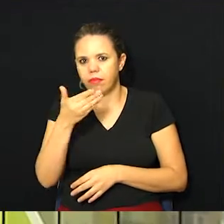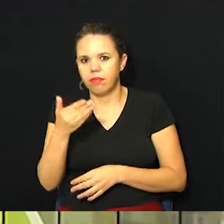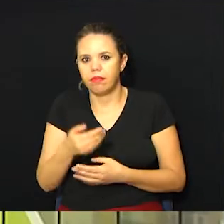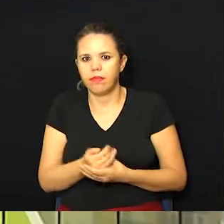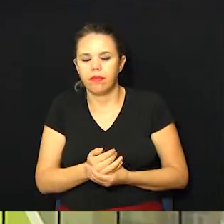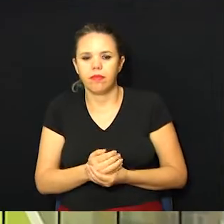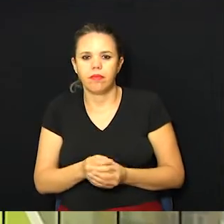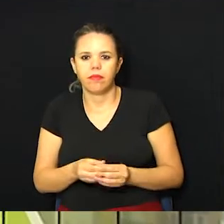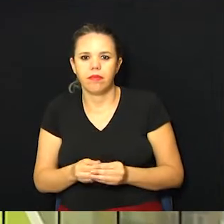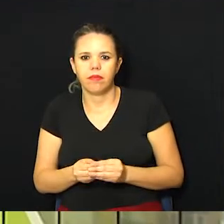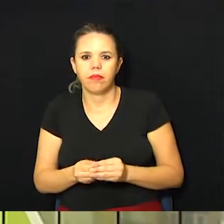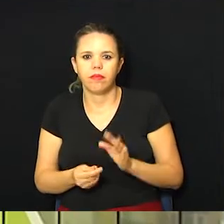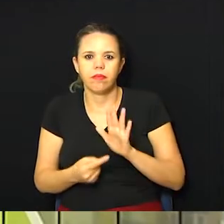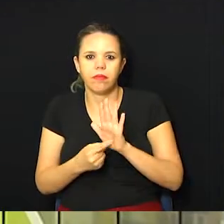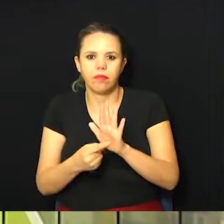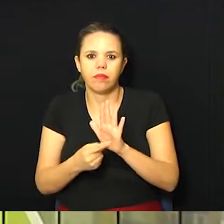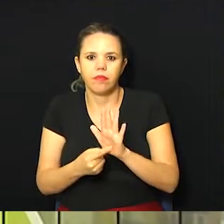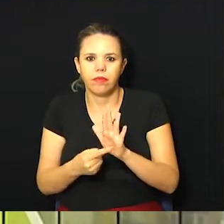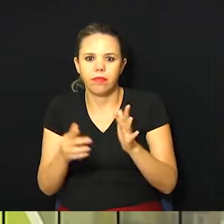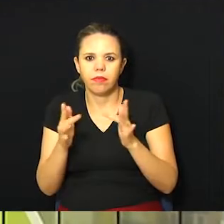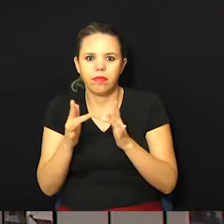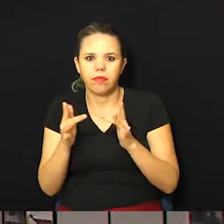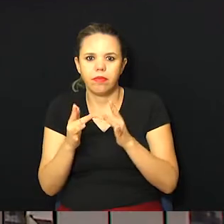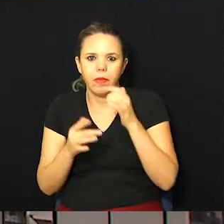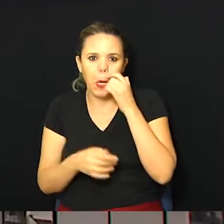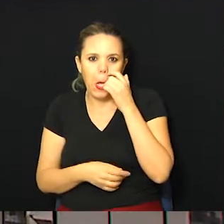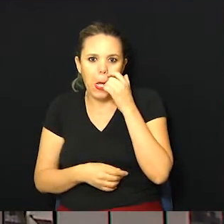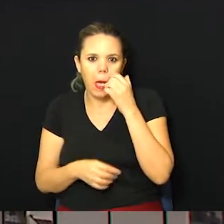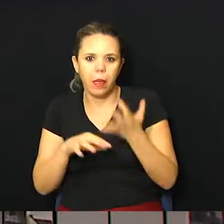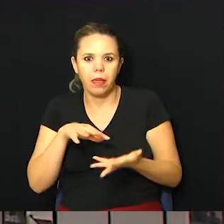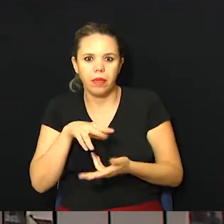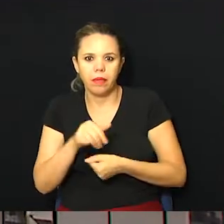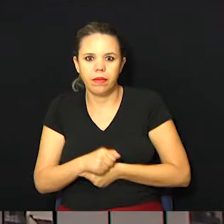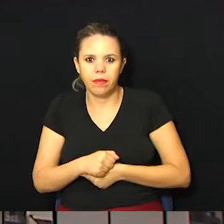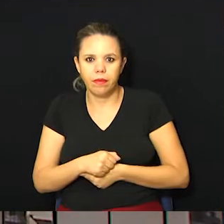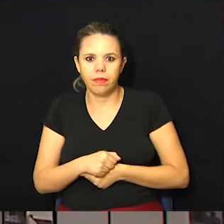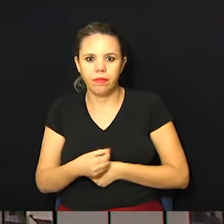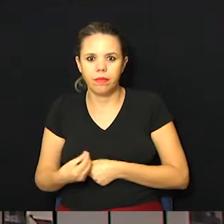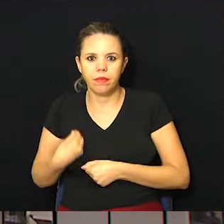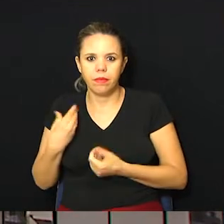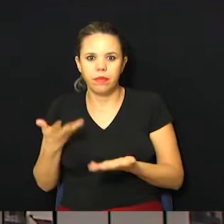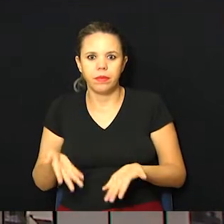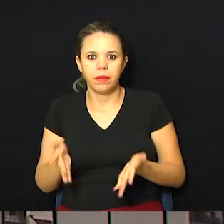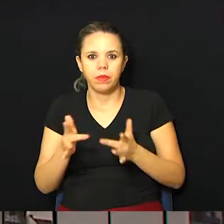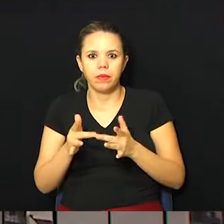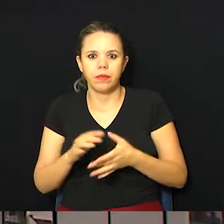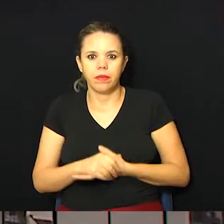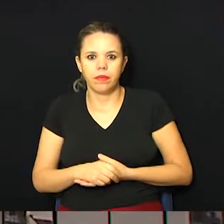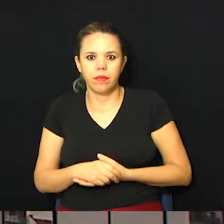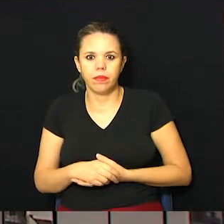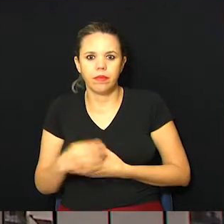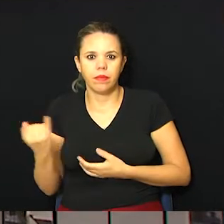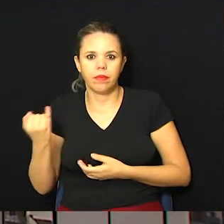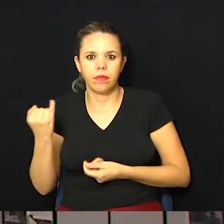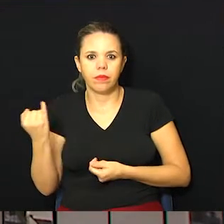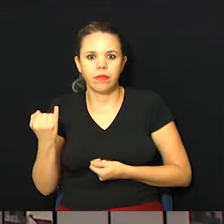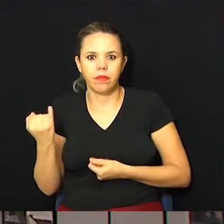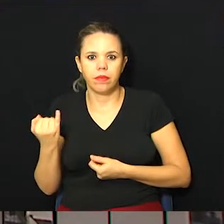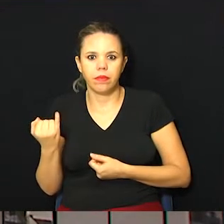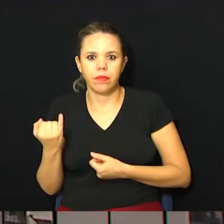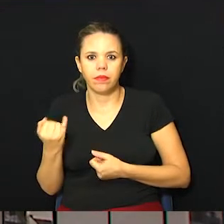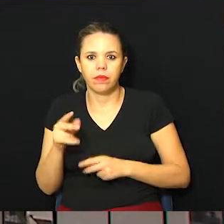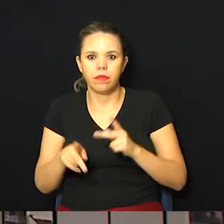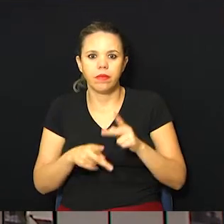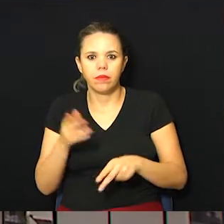mostra essa conexão entre partes do globo, como nós estamos realmente conectados. É muito importante que nosso público saiba disso,